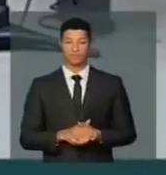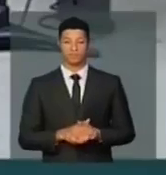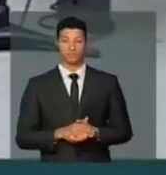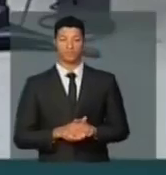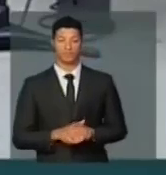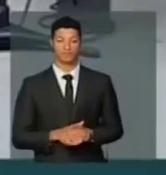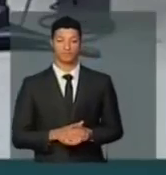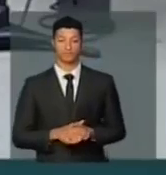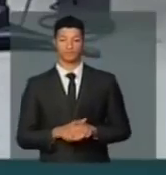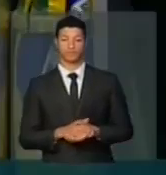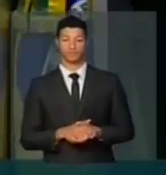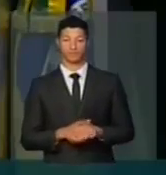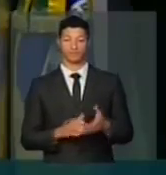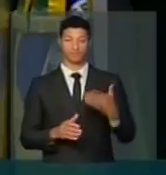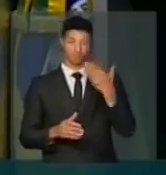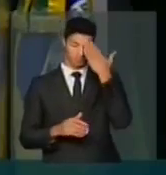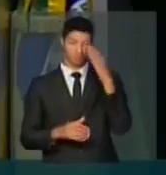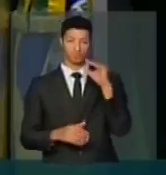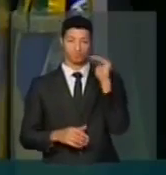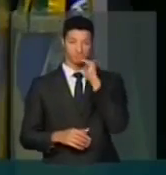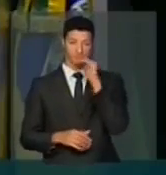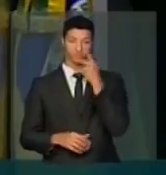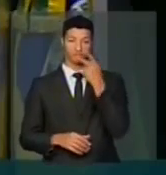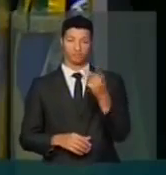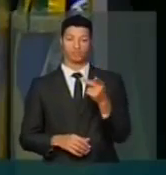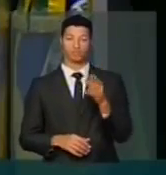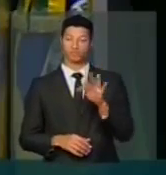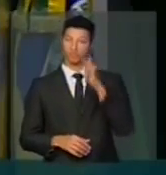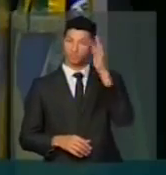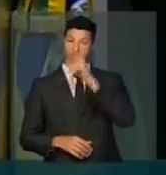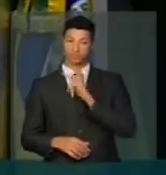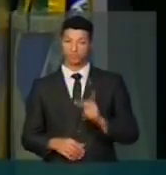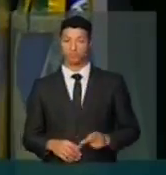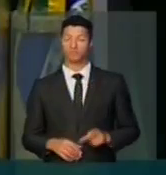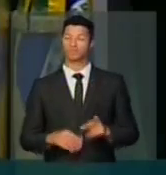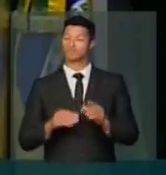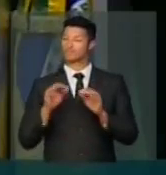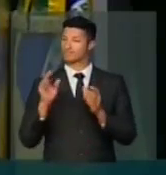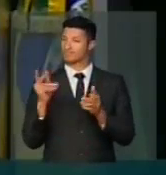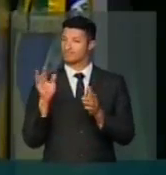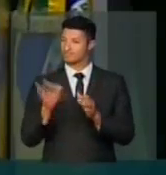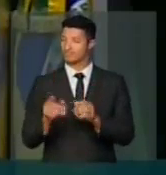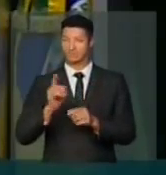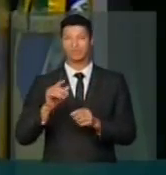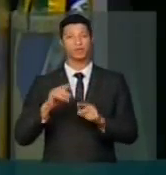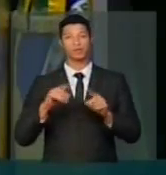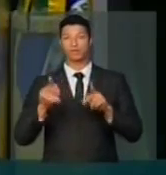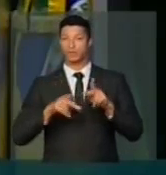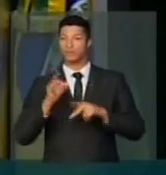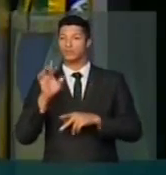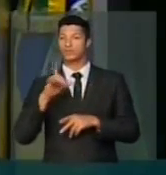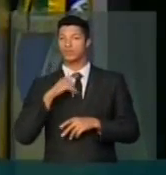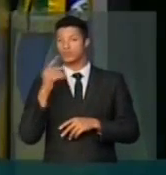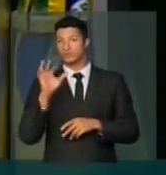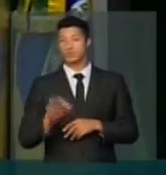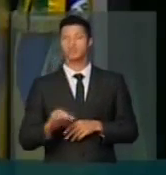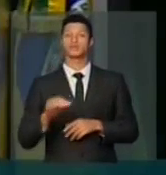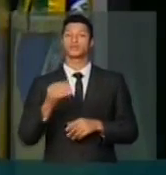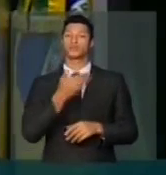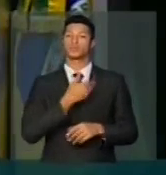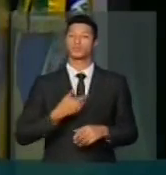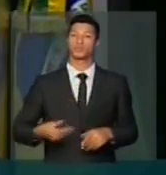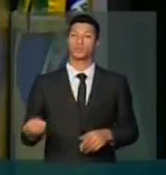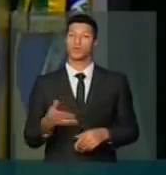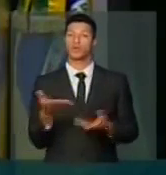Para terminar, senhor presidente, eu agradeço, vou ser bem breve. O futuro da presidente do país são incertos, mas a população só tem uma certeza. O atual governo